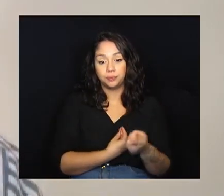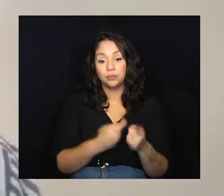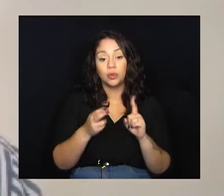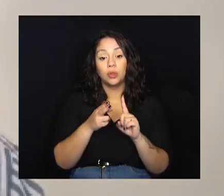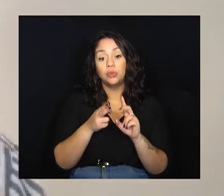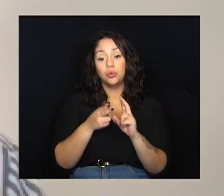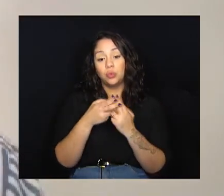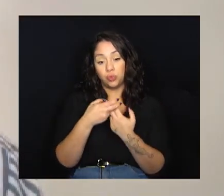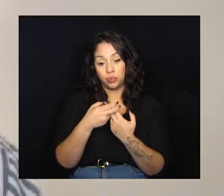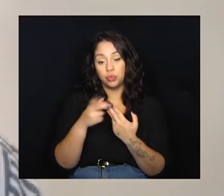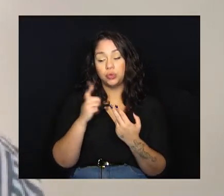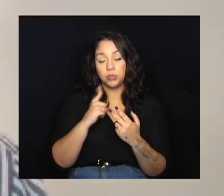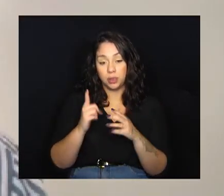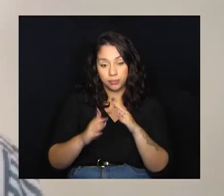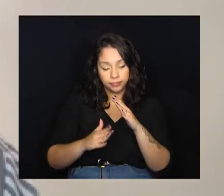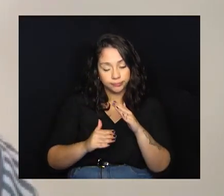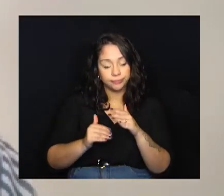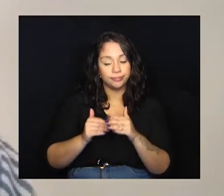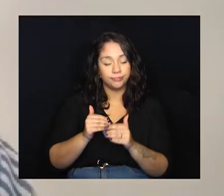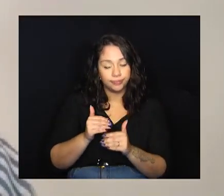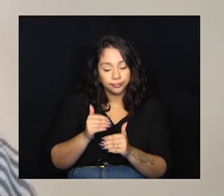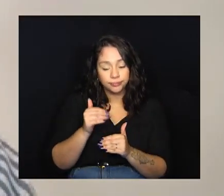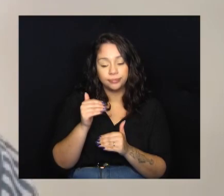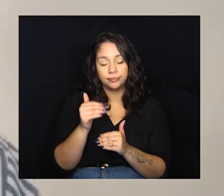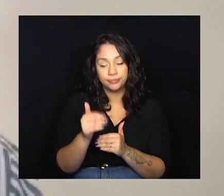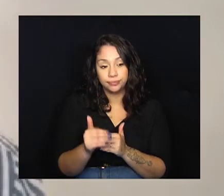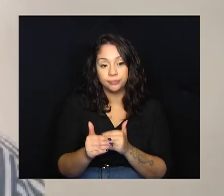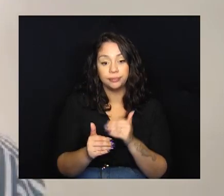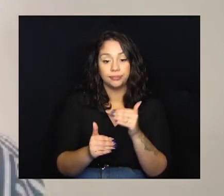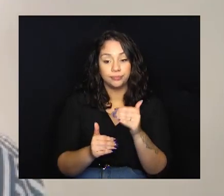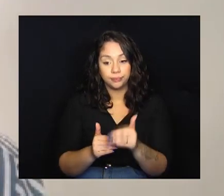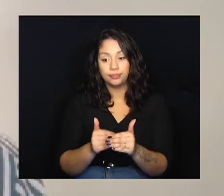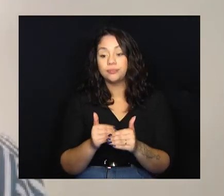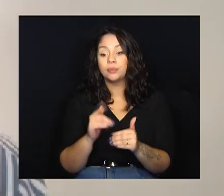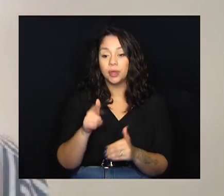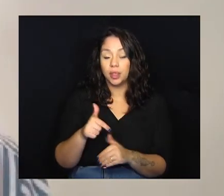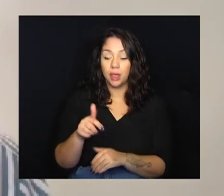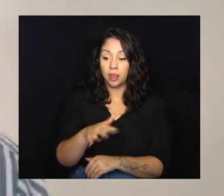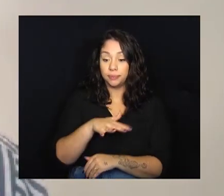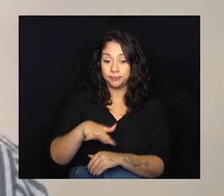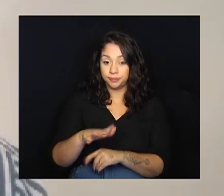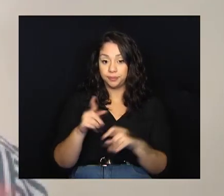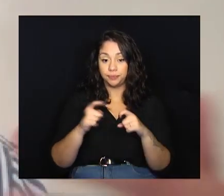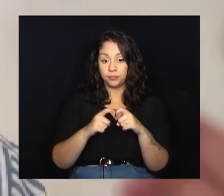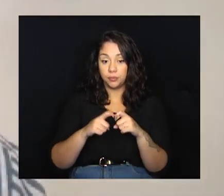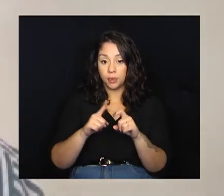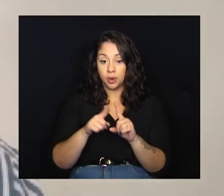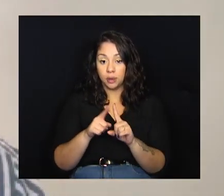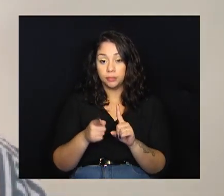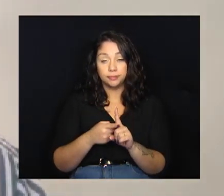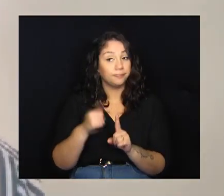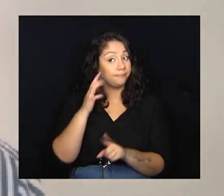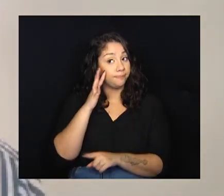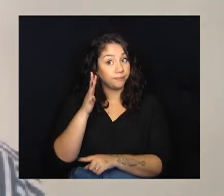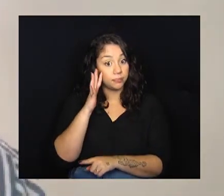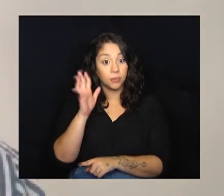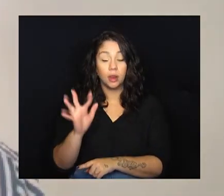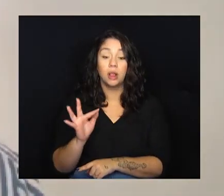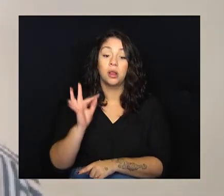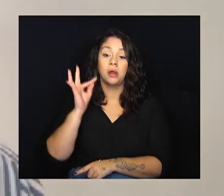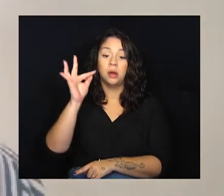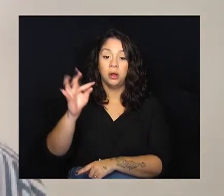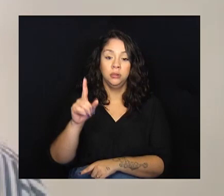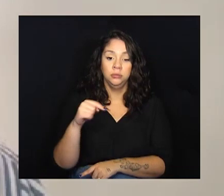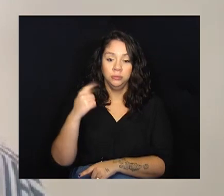caminha ainda afasta os lentos nesse nesse rumo da Medicina reprodutiva né quem sabe em algum futuro né